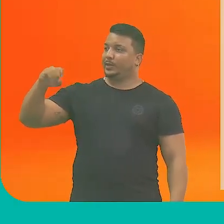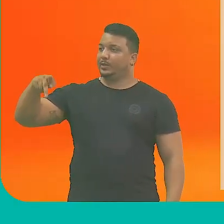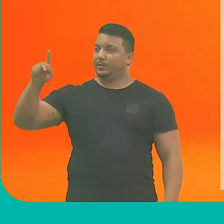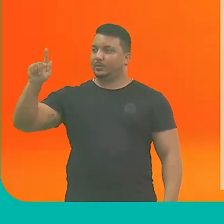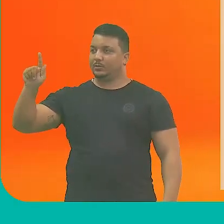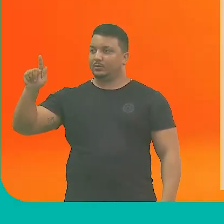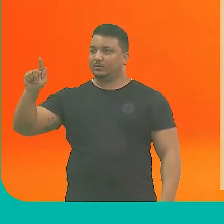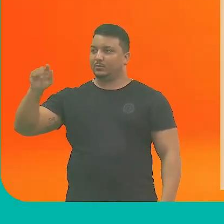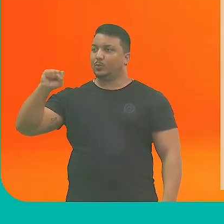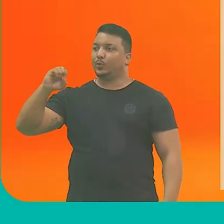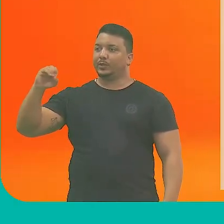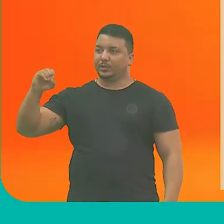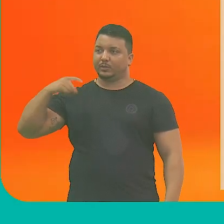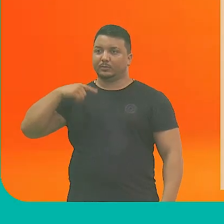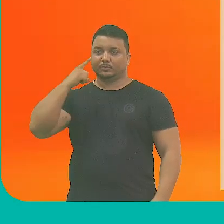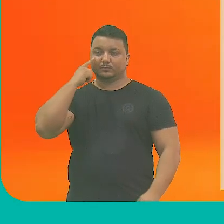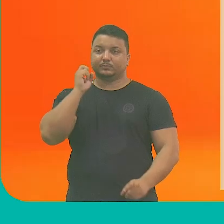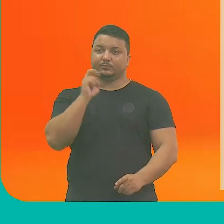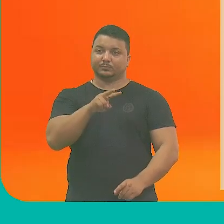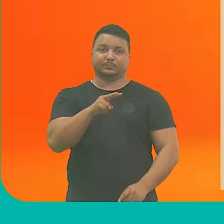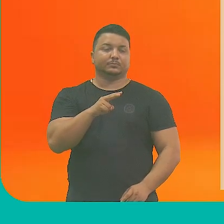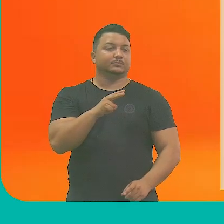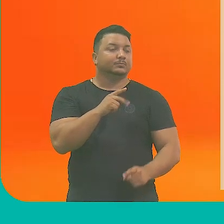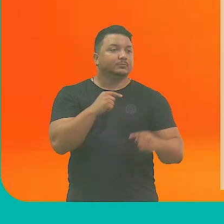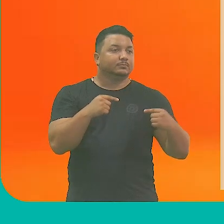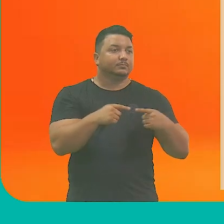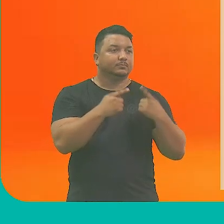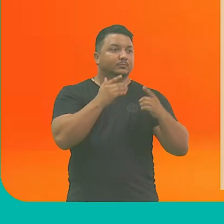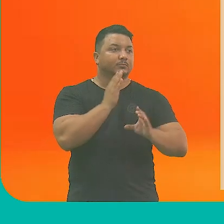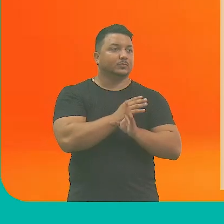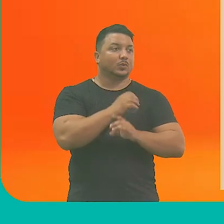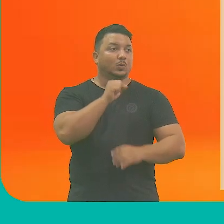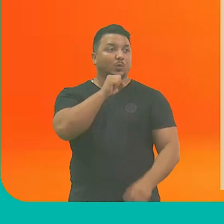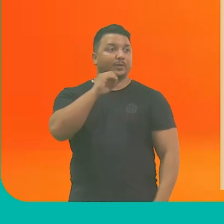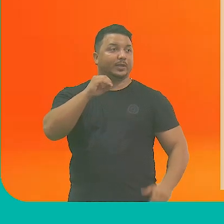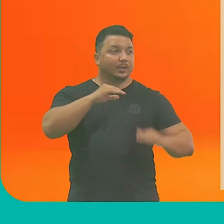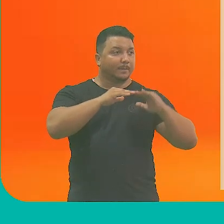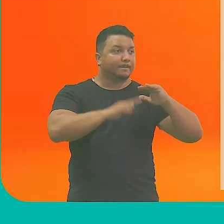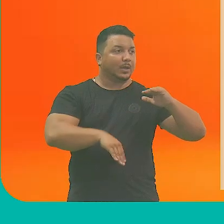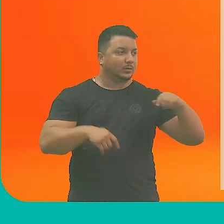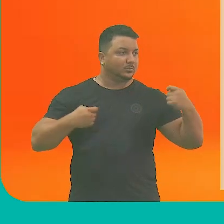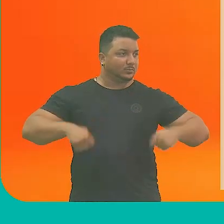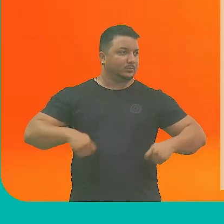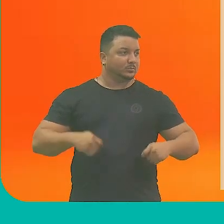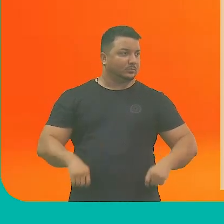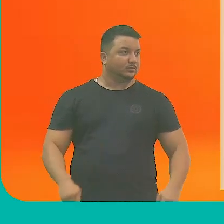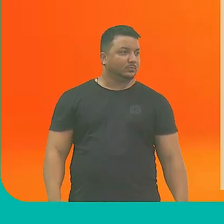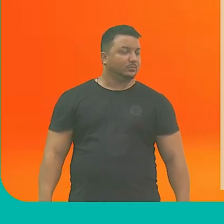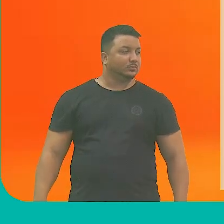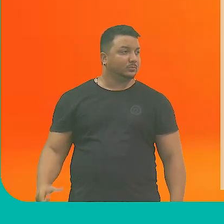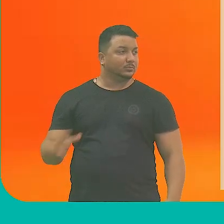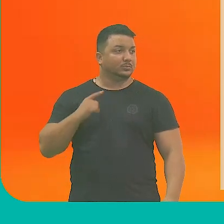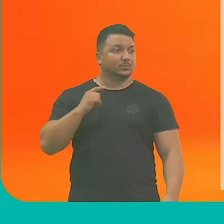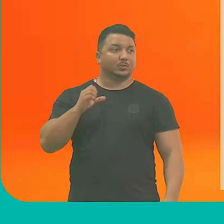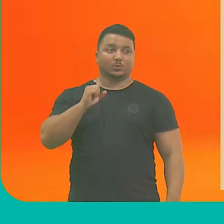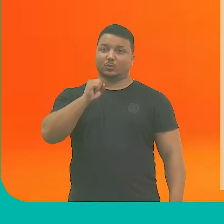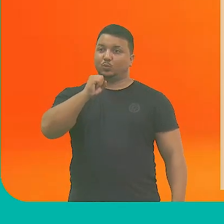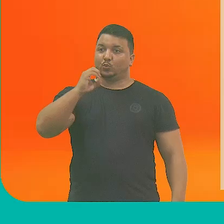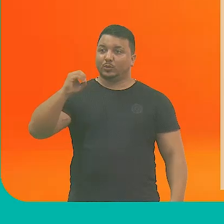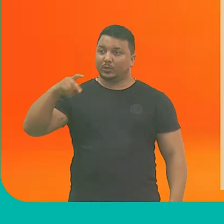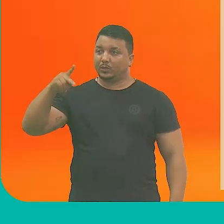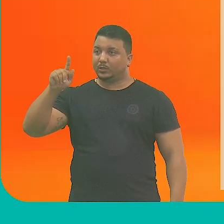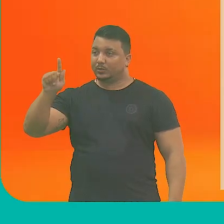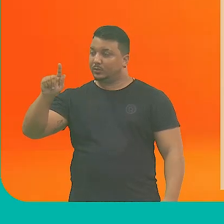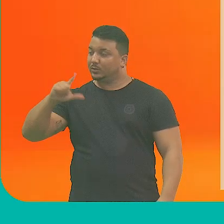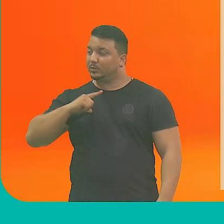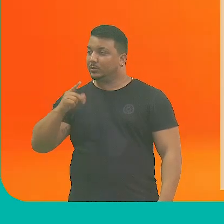ó. Tem que ser abaixo de 80 quilos, não tem? Abaixo de 80 quilos são